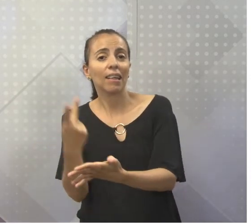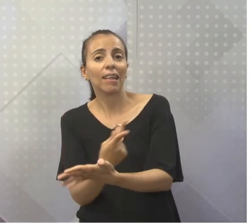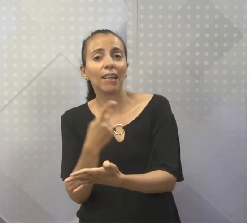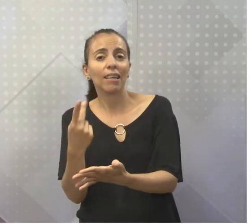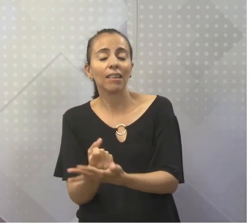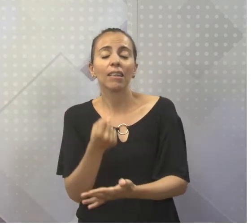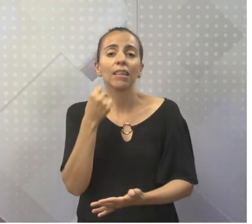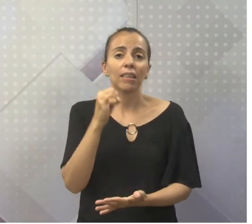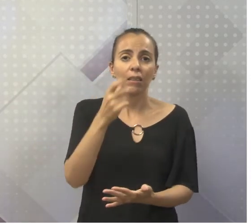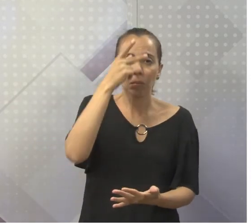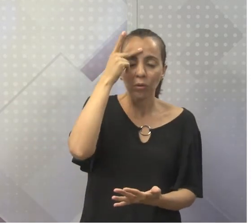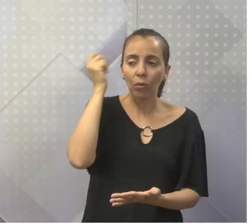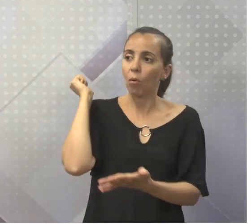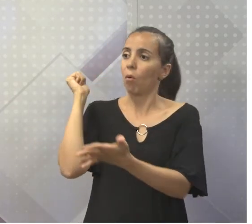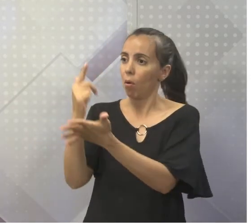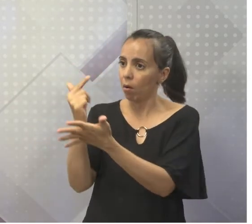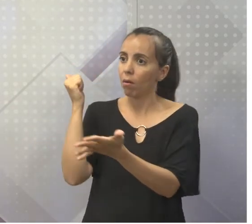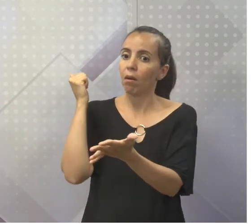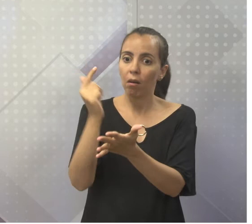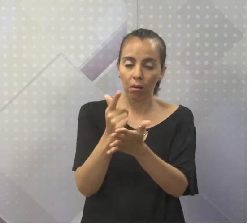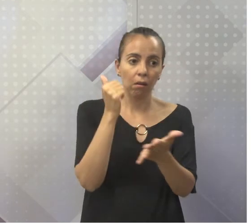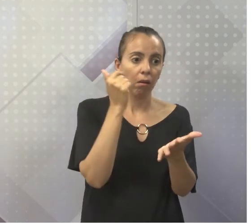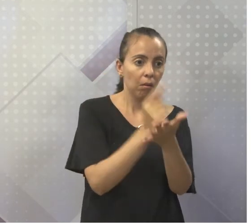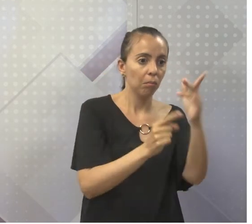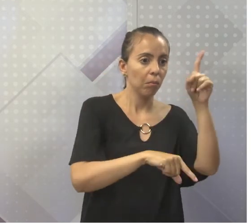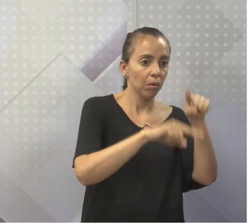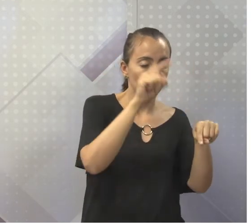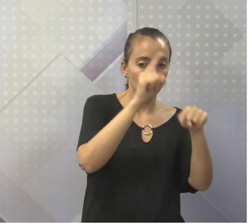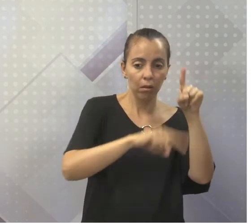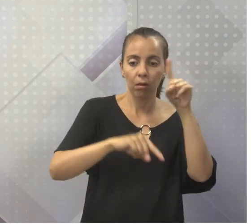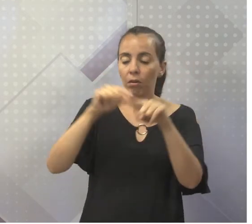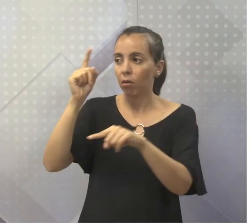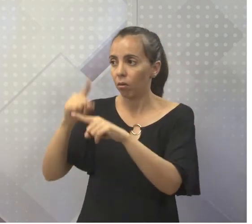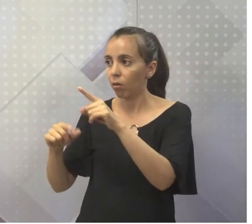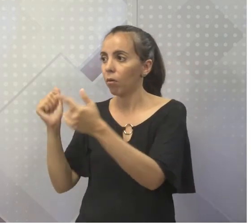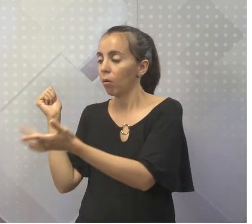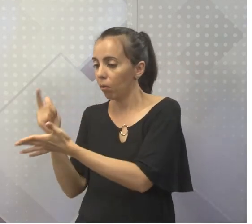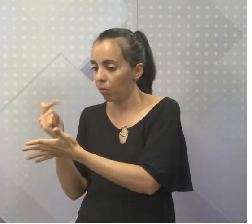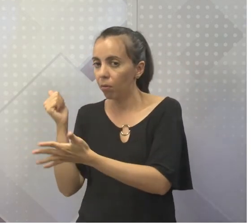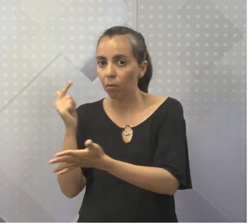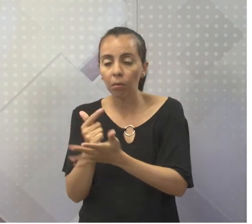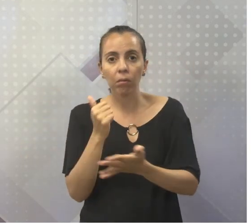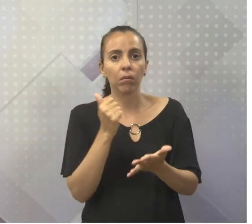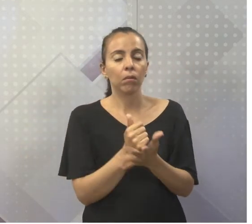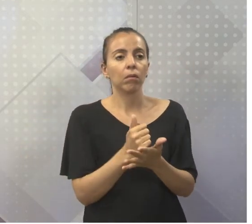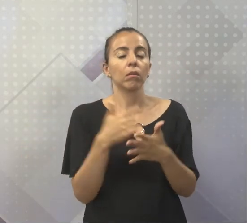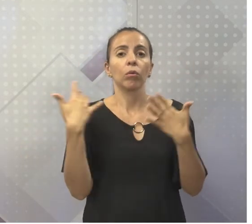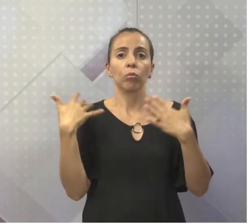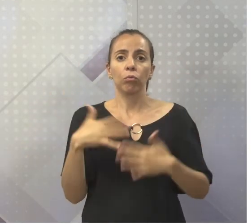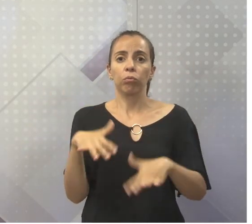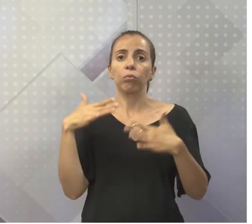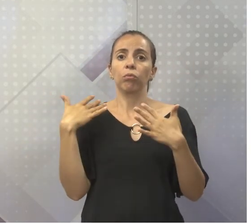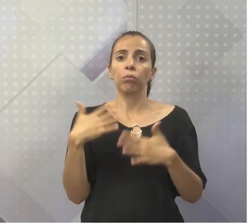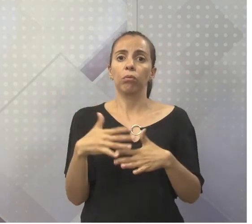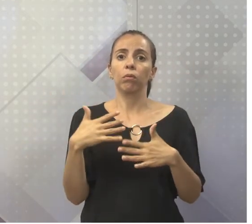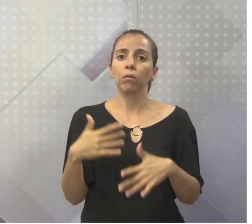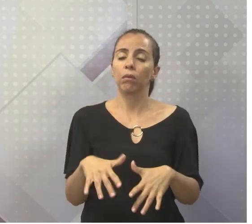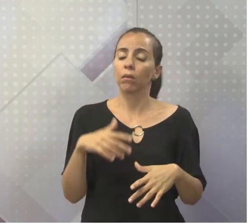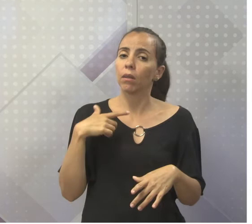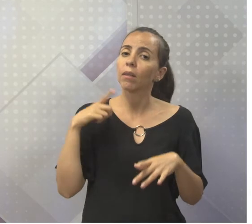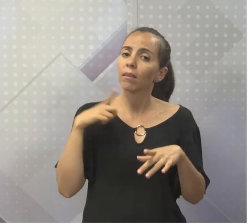consumismo pessoal significa dizer o consumismo é íntimo então consumo irracional